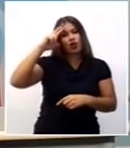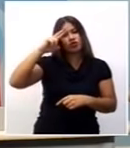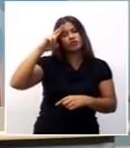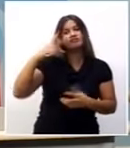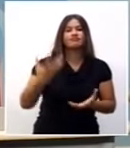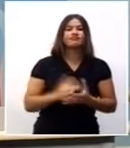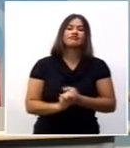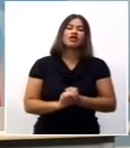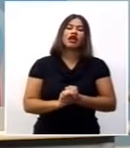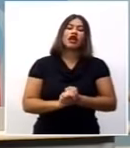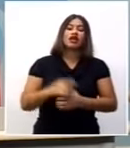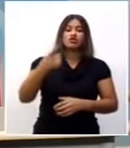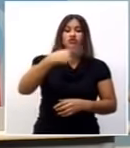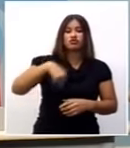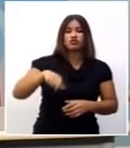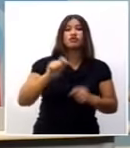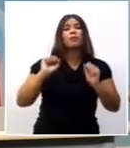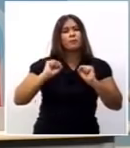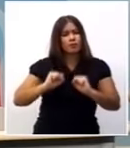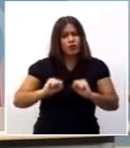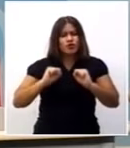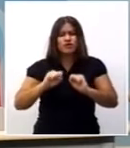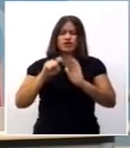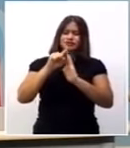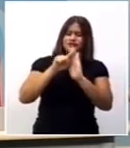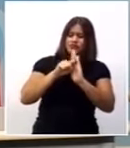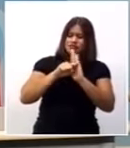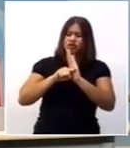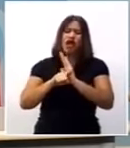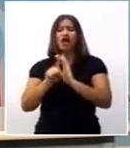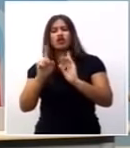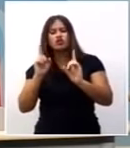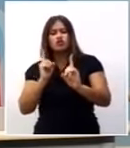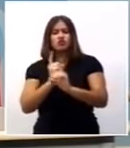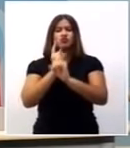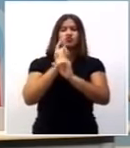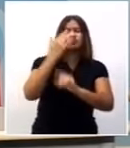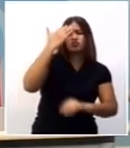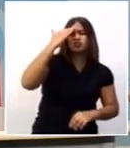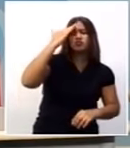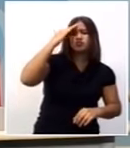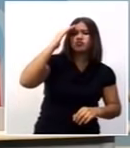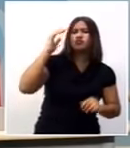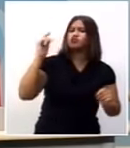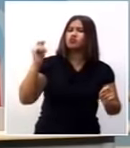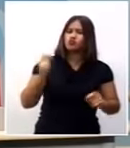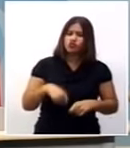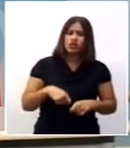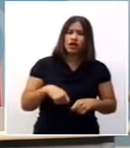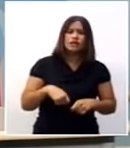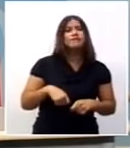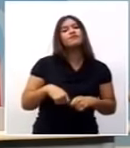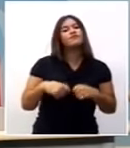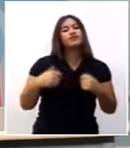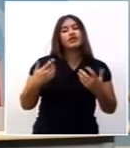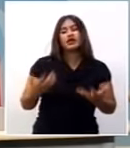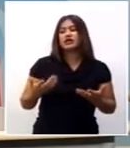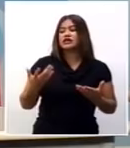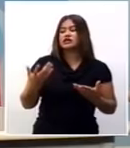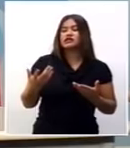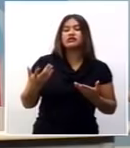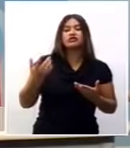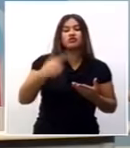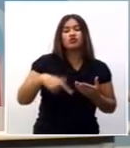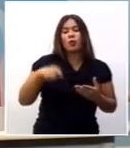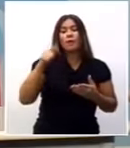de analisar uma fonte histórica, de problematizar, identificar, compreender, que ele consiga investigar,